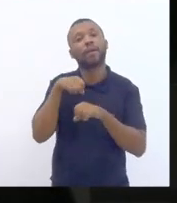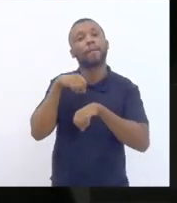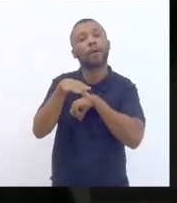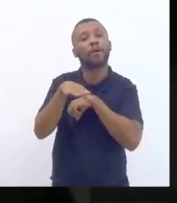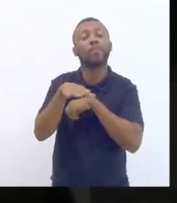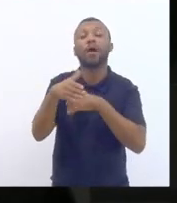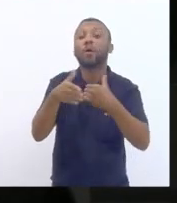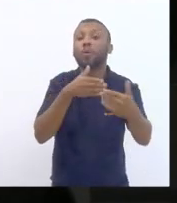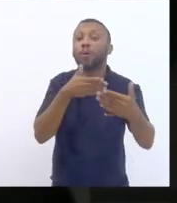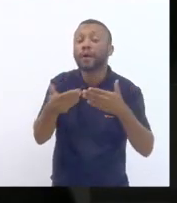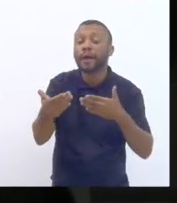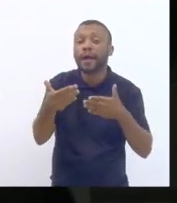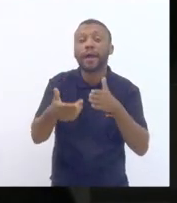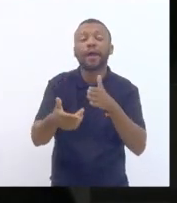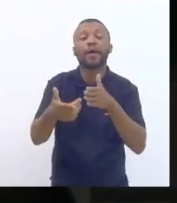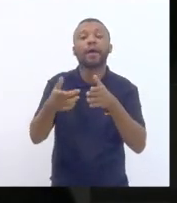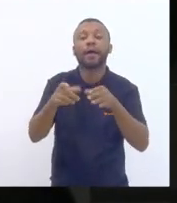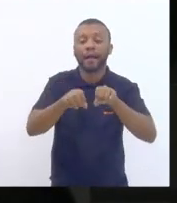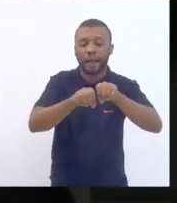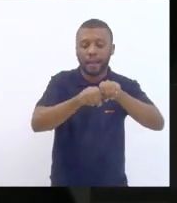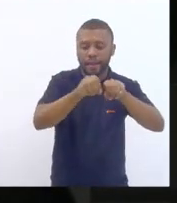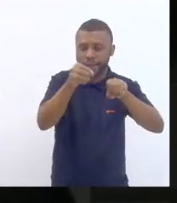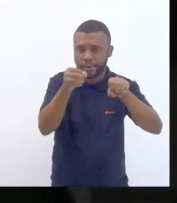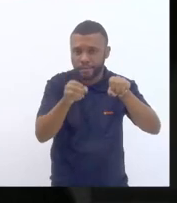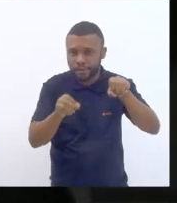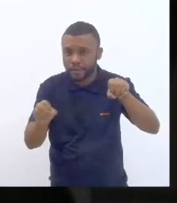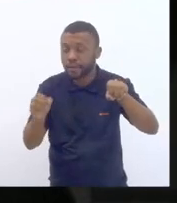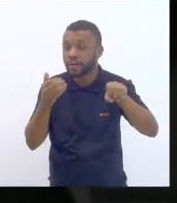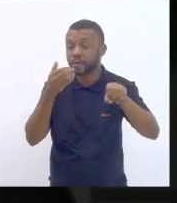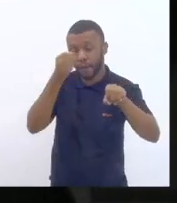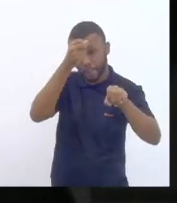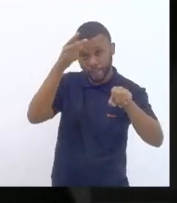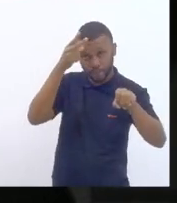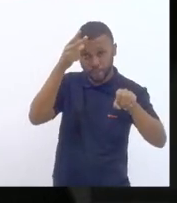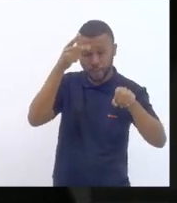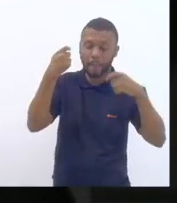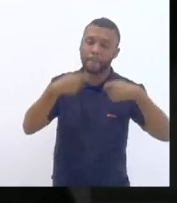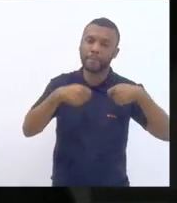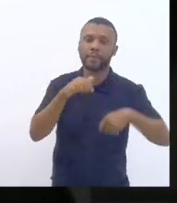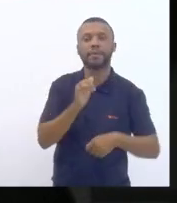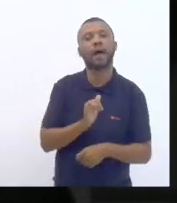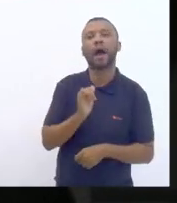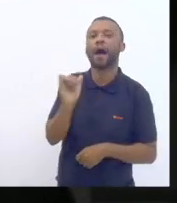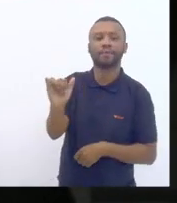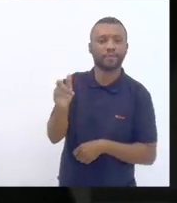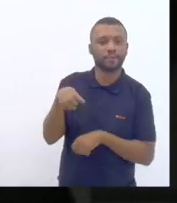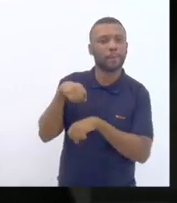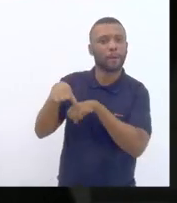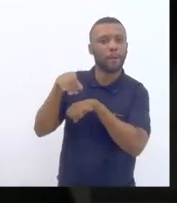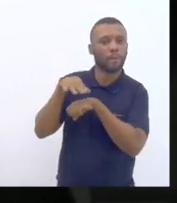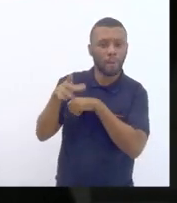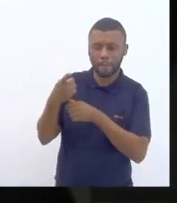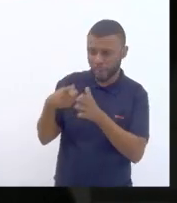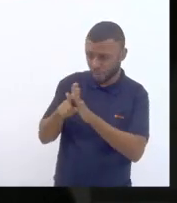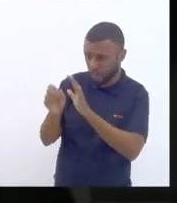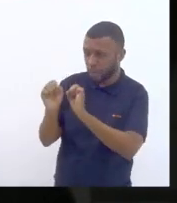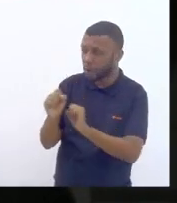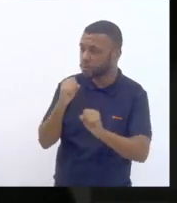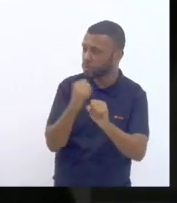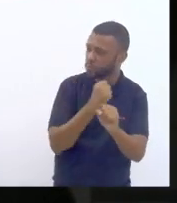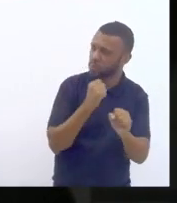fazer qualquer ligação para ganhar mente a prefeitura seja seja consultada